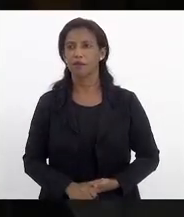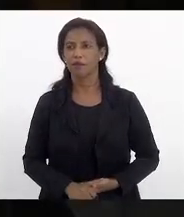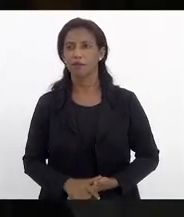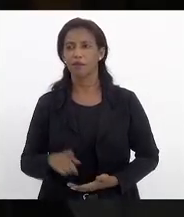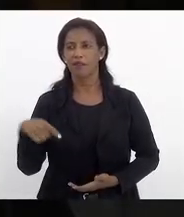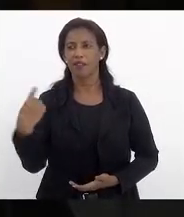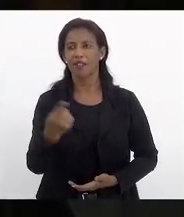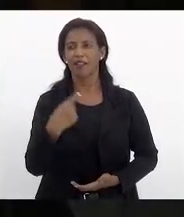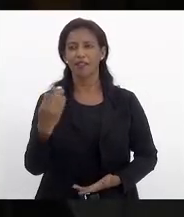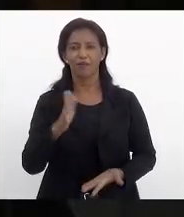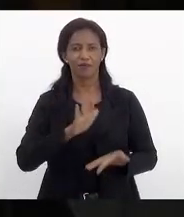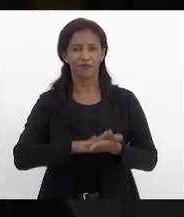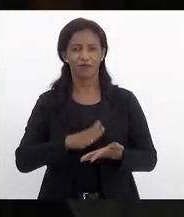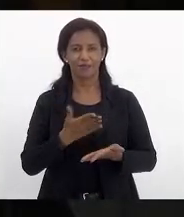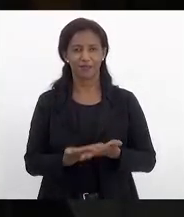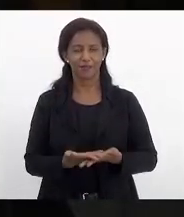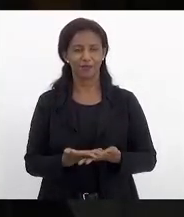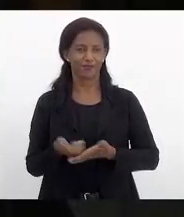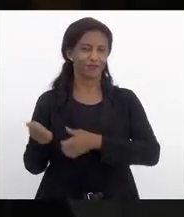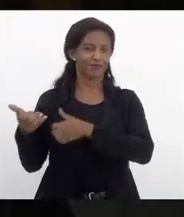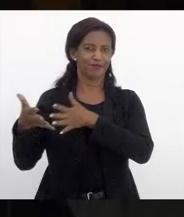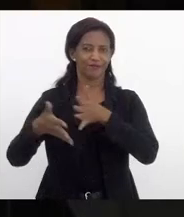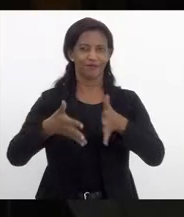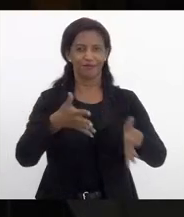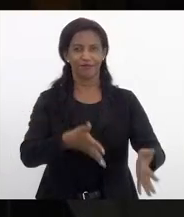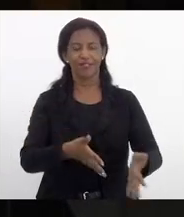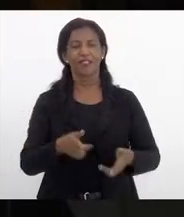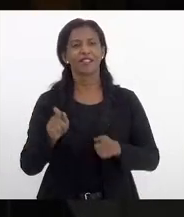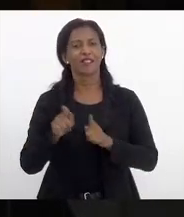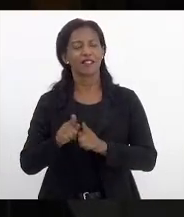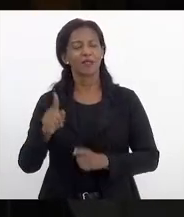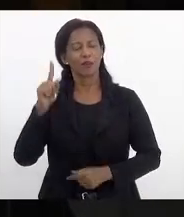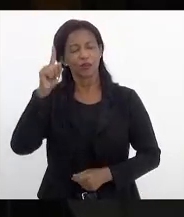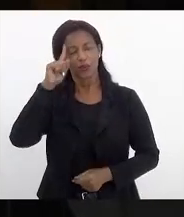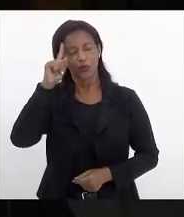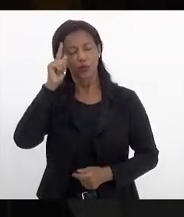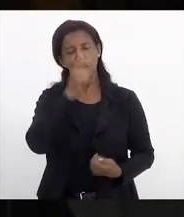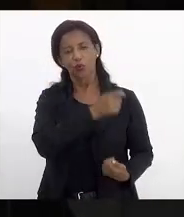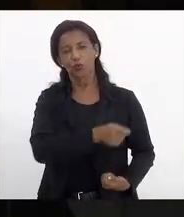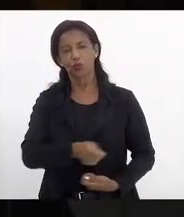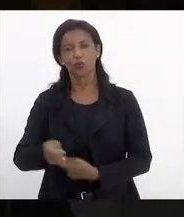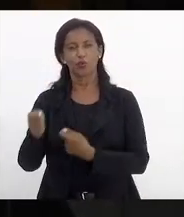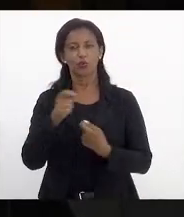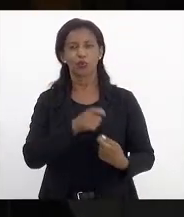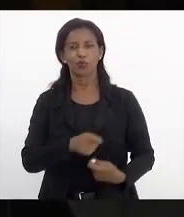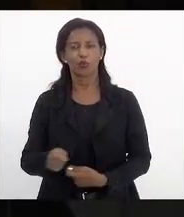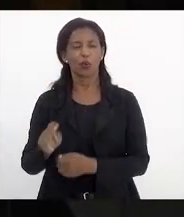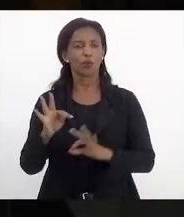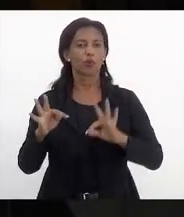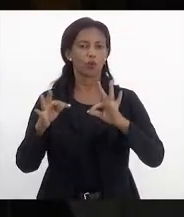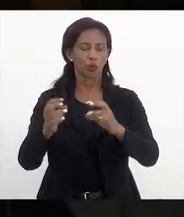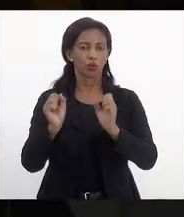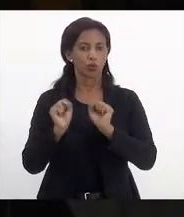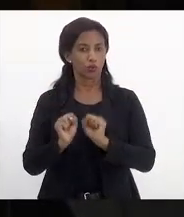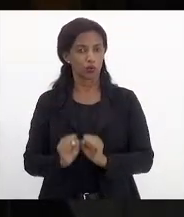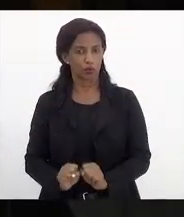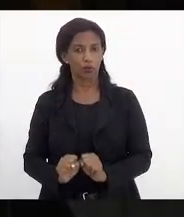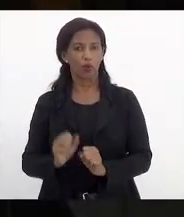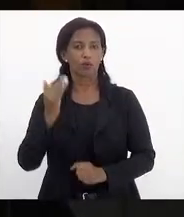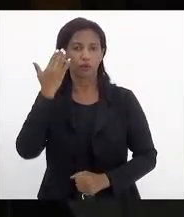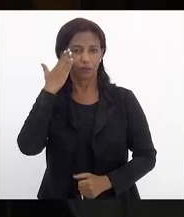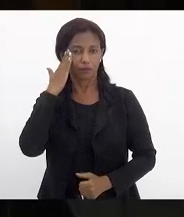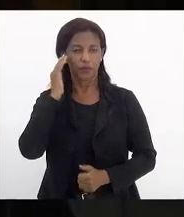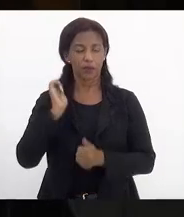nossa intérprete de Libras, que nos acompanha diariamente, para que todos possam nos